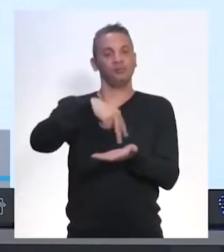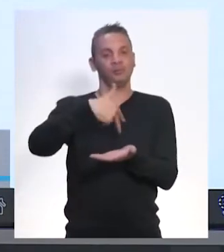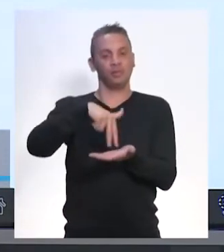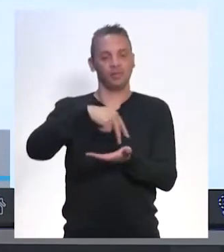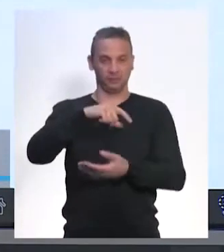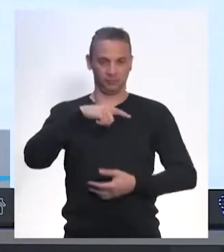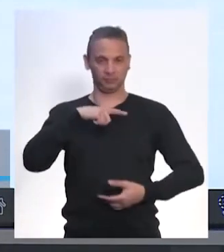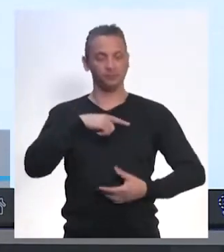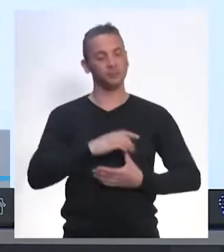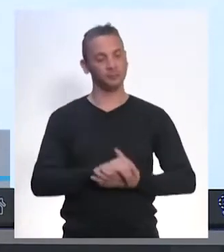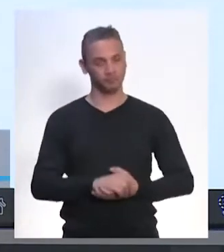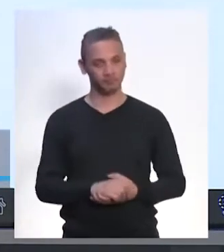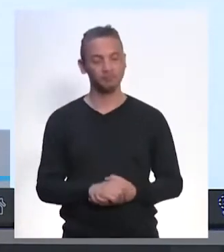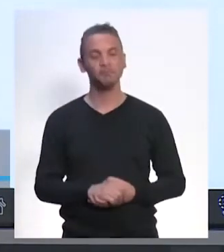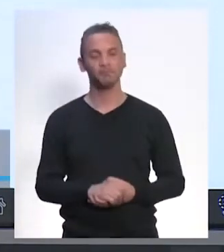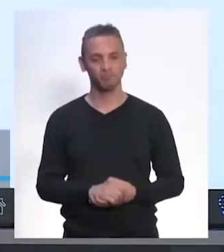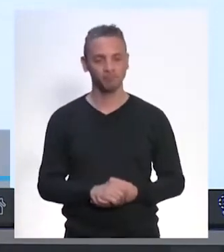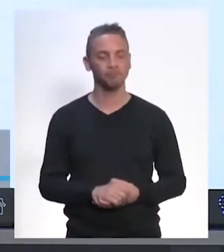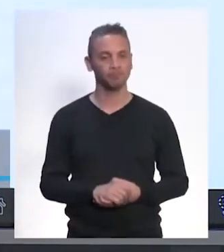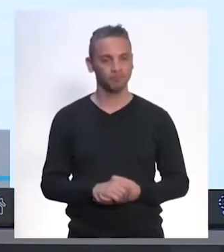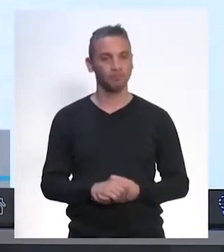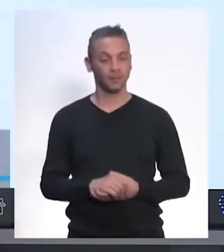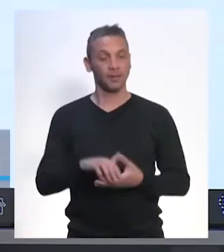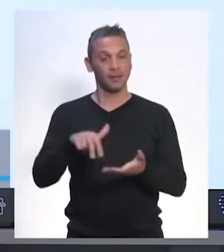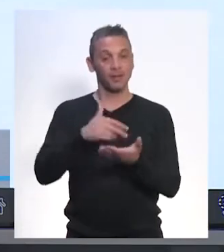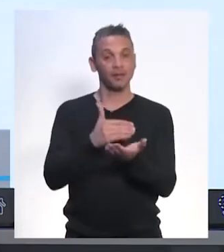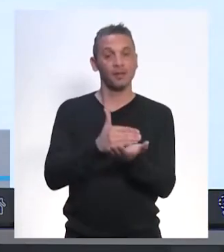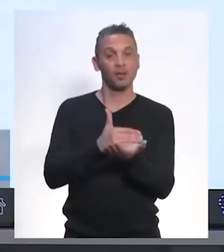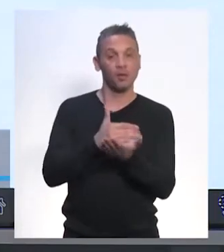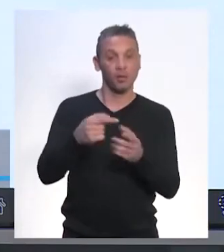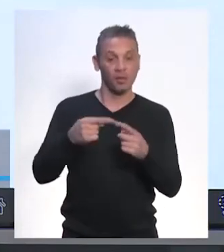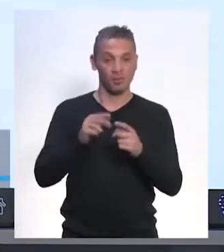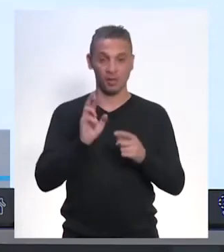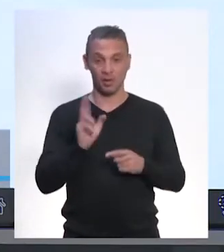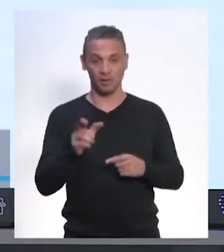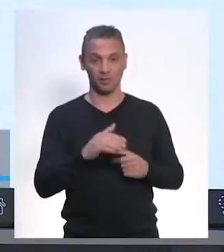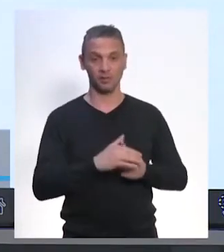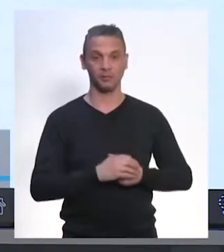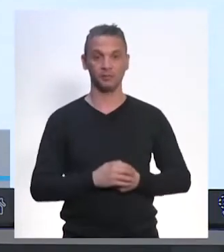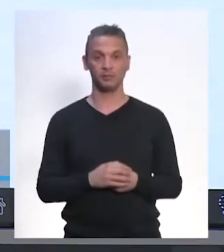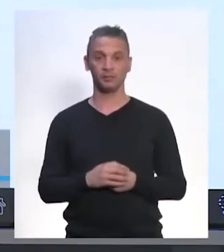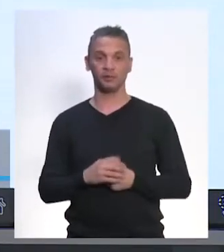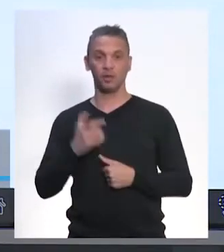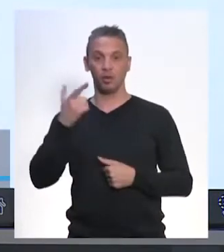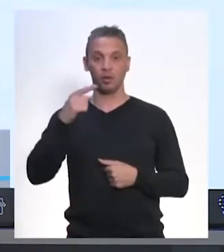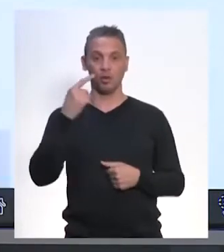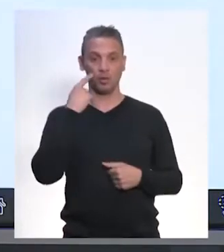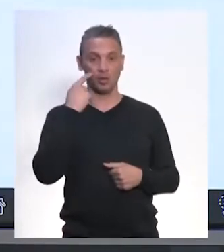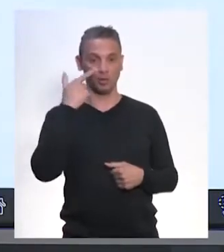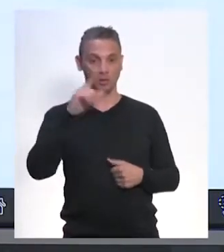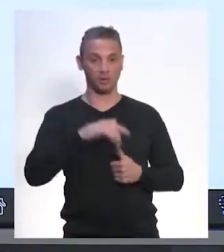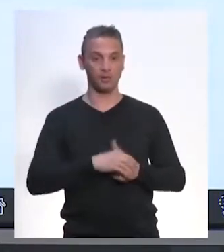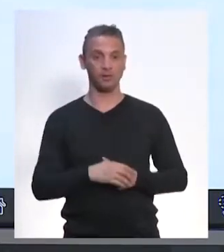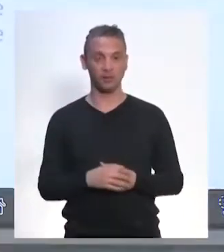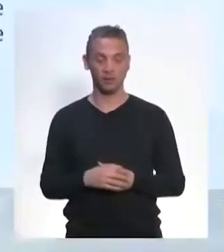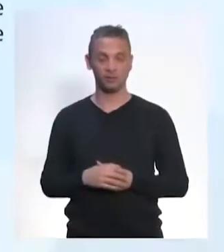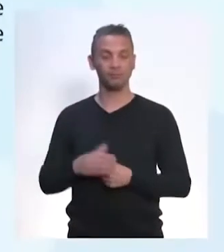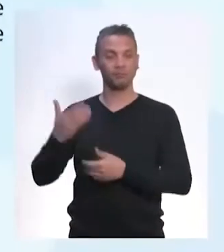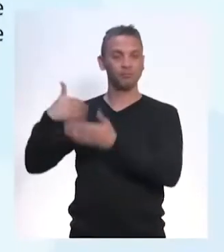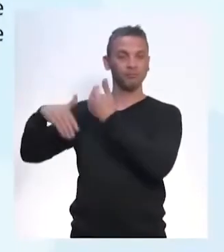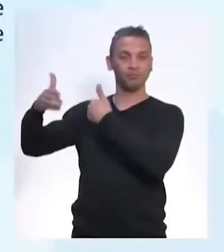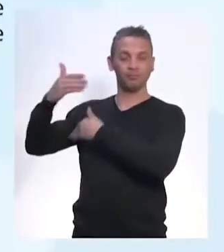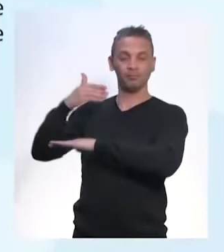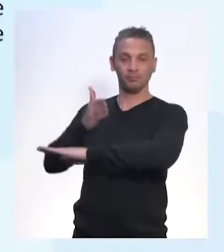bom? Então, inicialmente, a dança ela surge com um caráter religioso. Tá? E só na Idade Média,